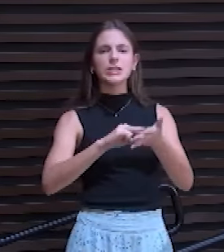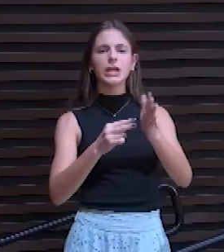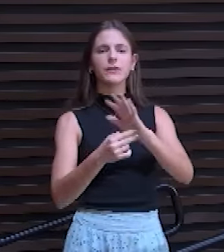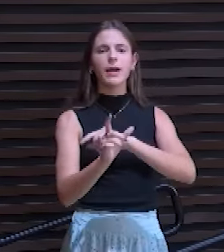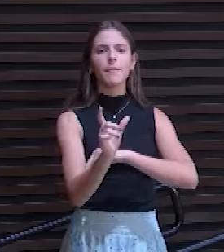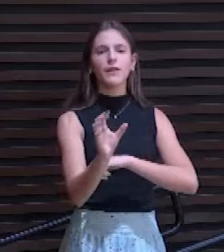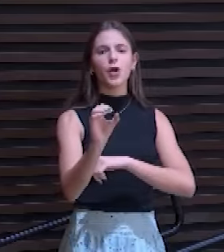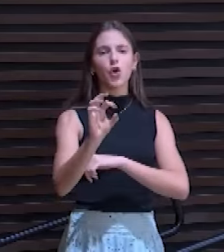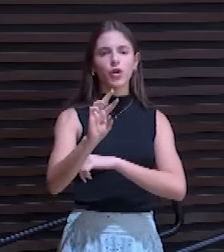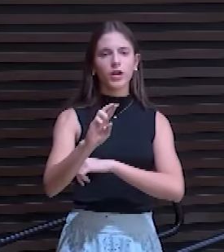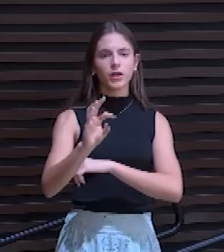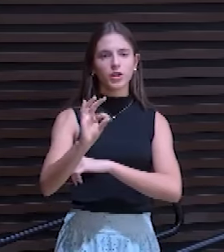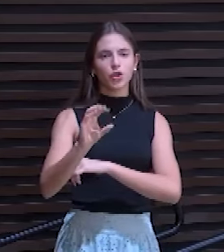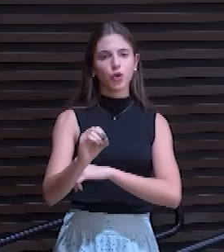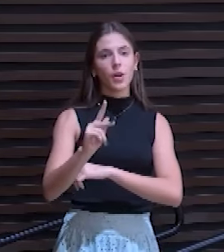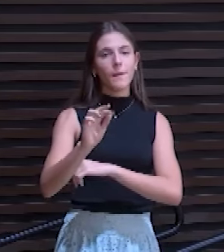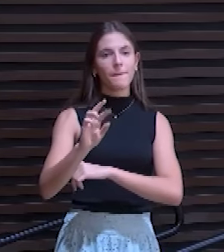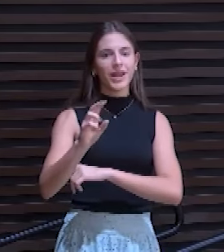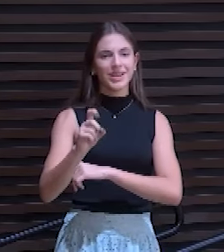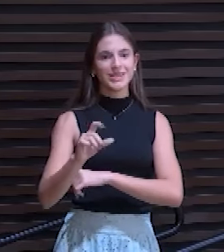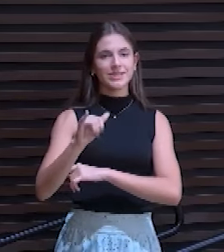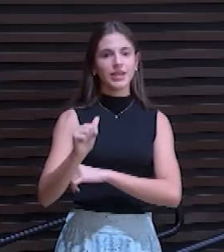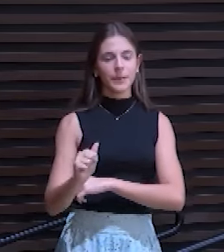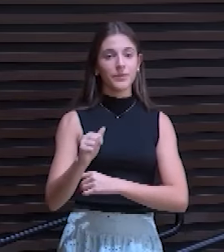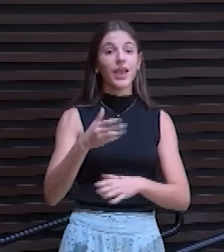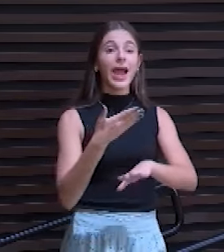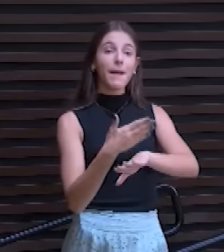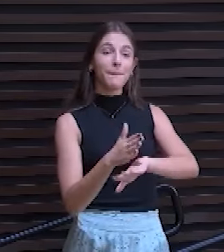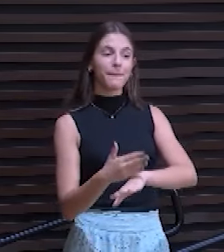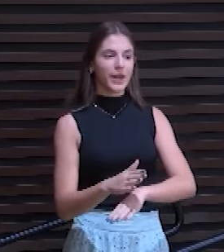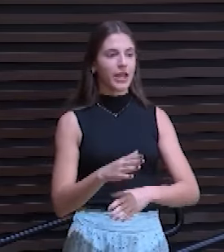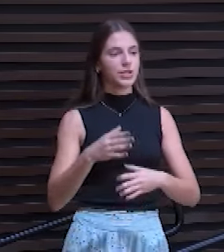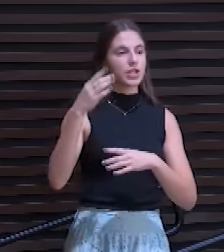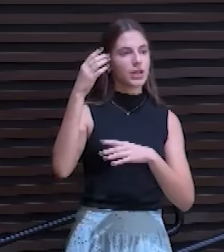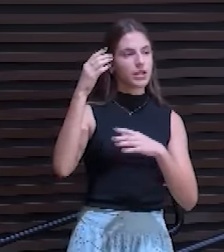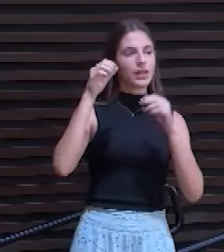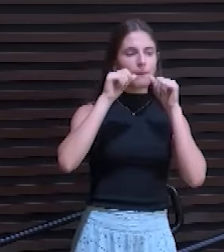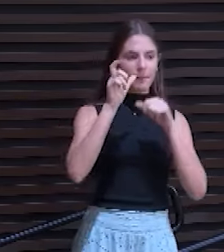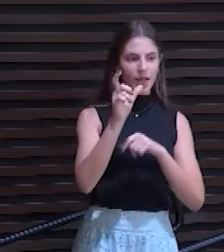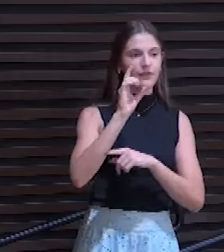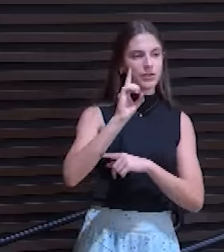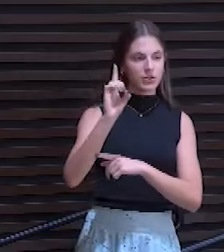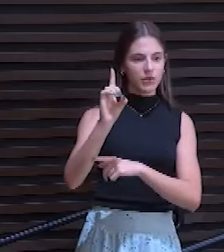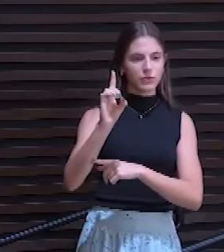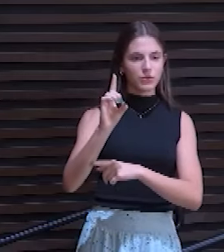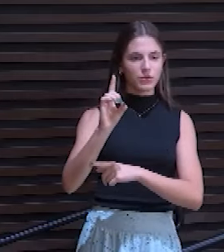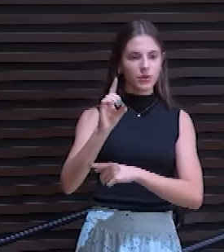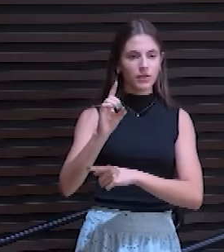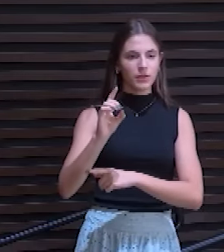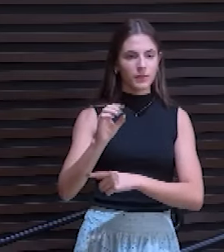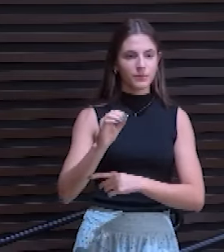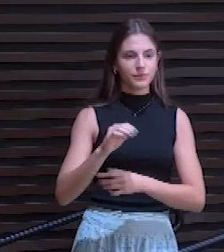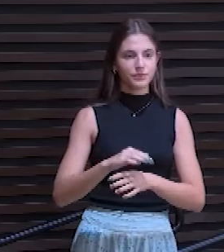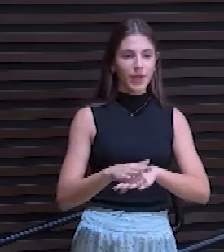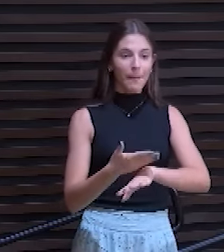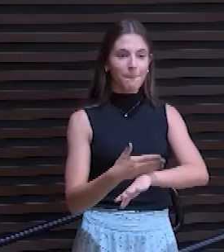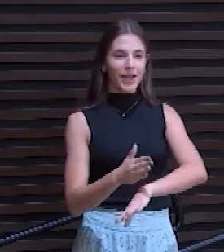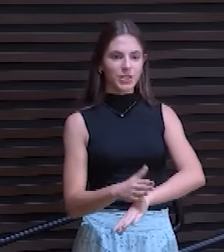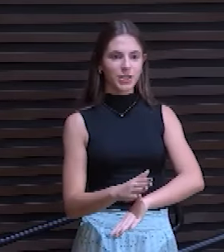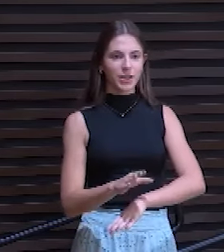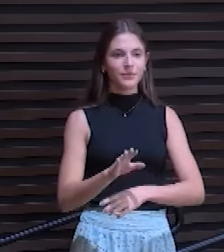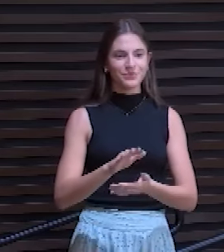a prática da doutrina, é a prática daquilo que nós já conhecemos. Então eu creio que a nossa maior necessidade